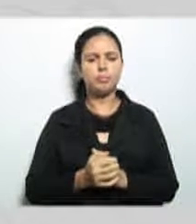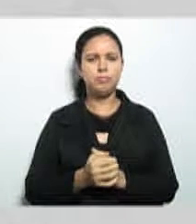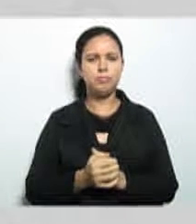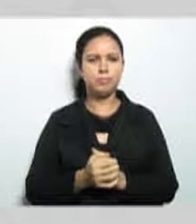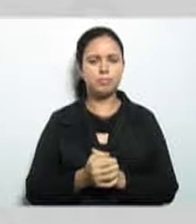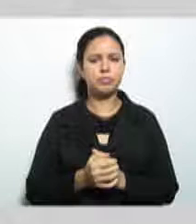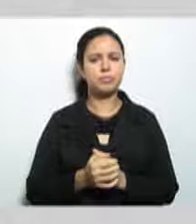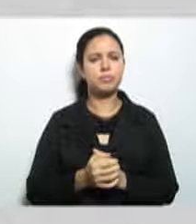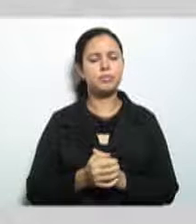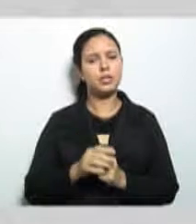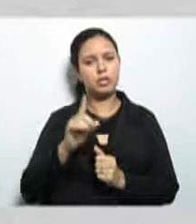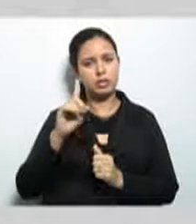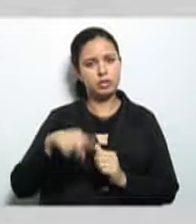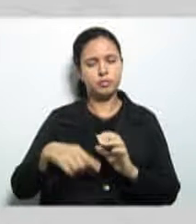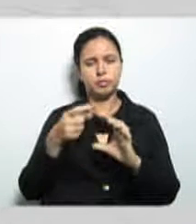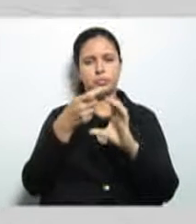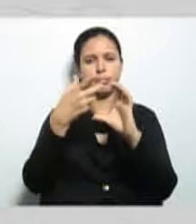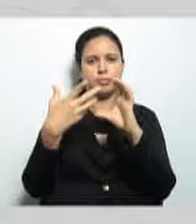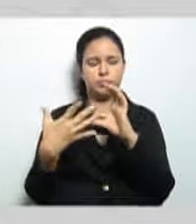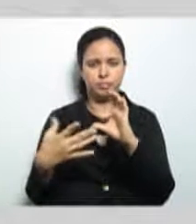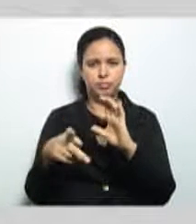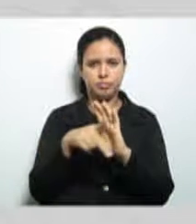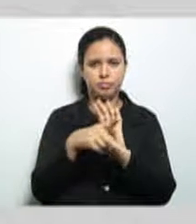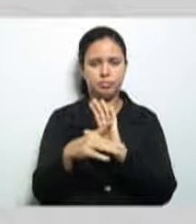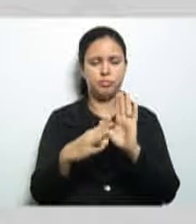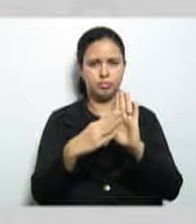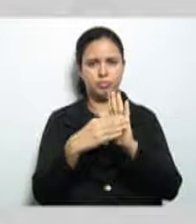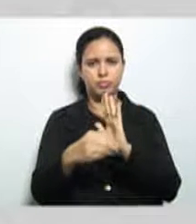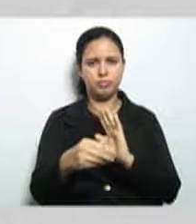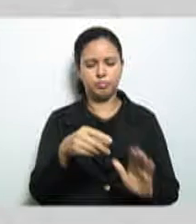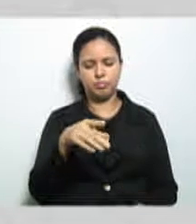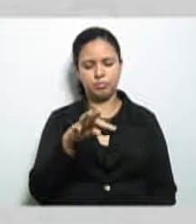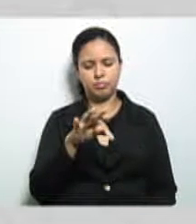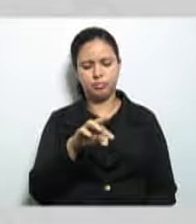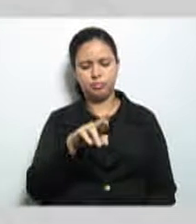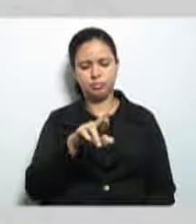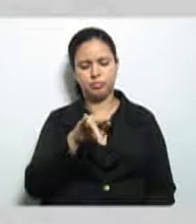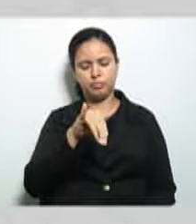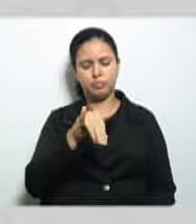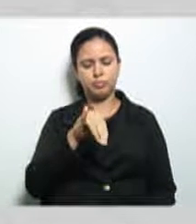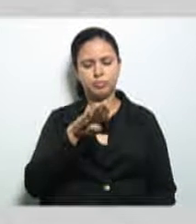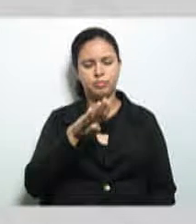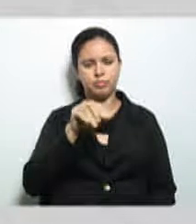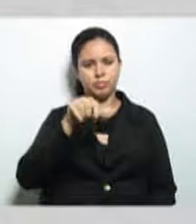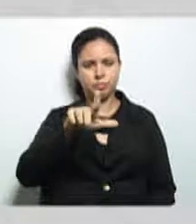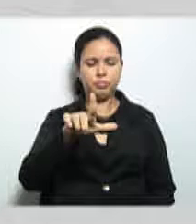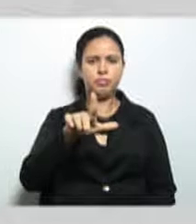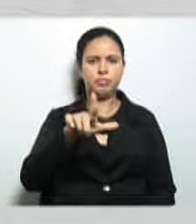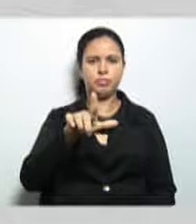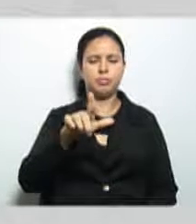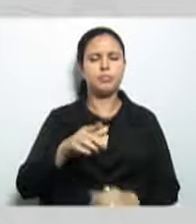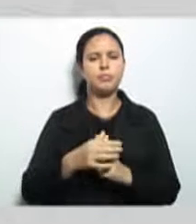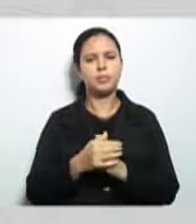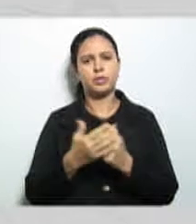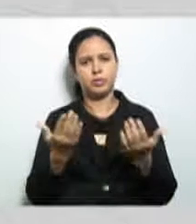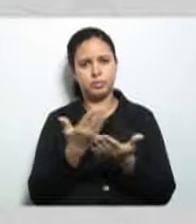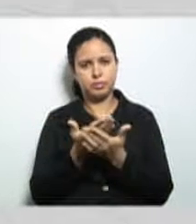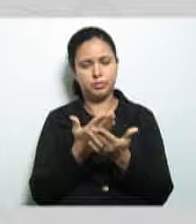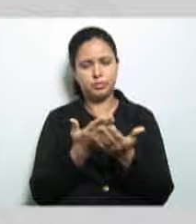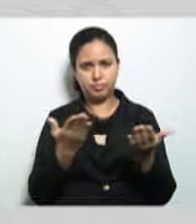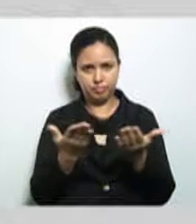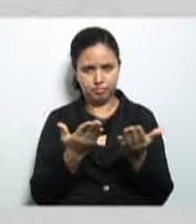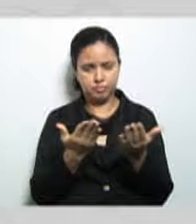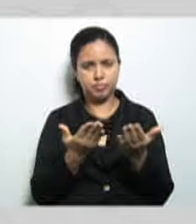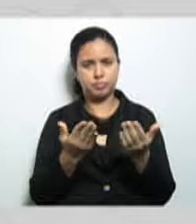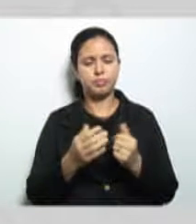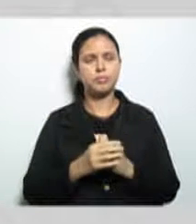Então essas são as possíveis características do modo de produção tribal que a gente viu na nossa aula de hoje.